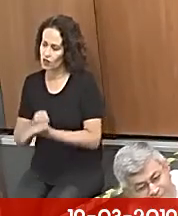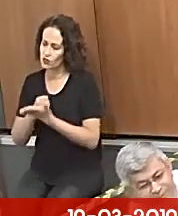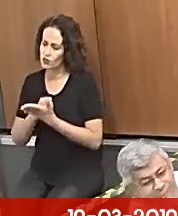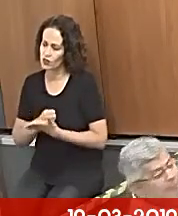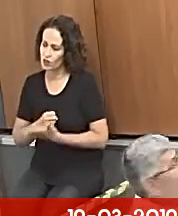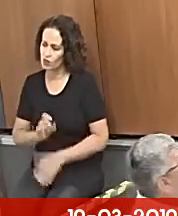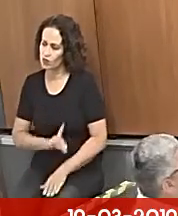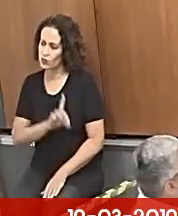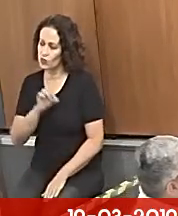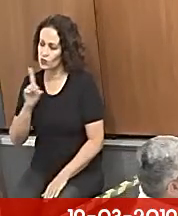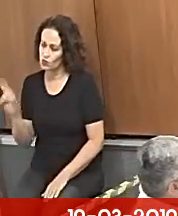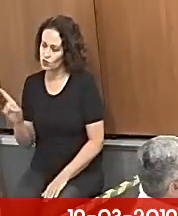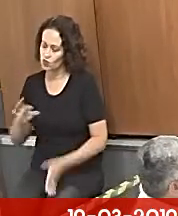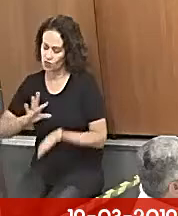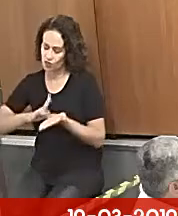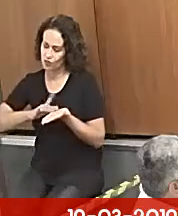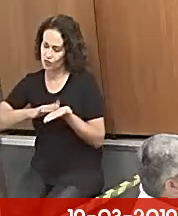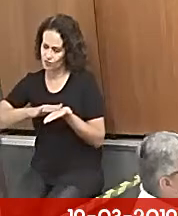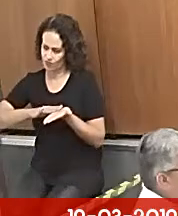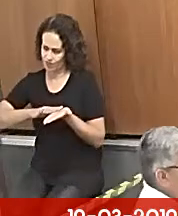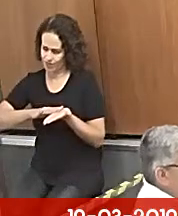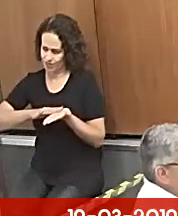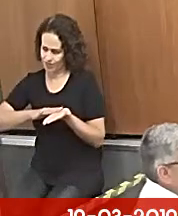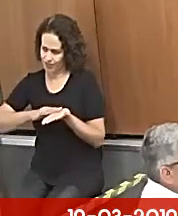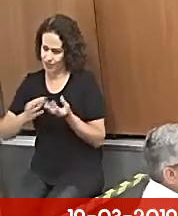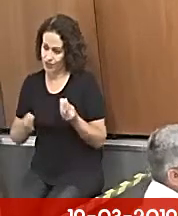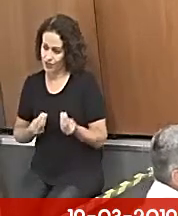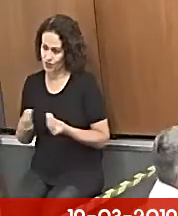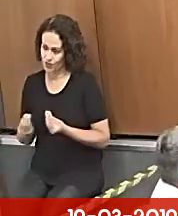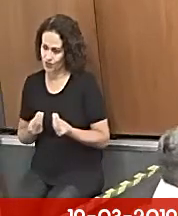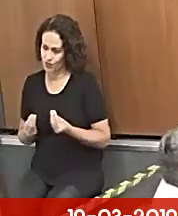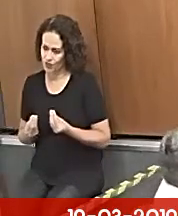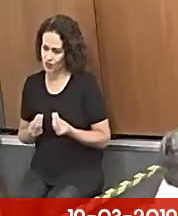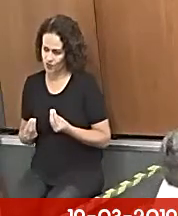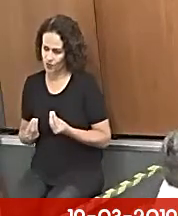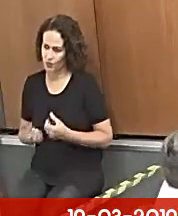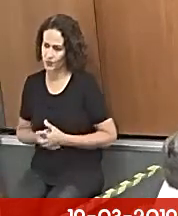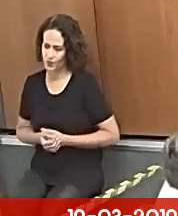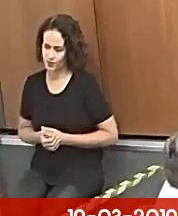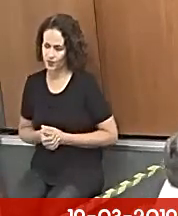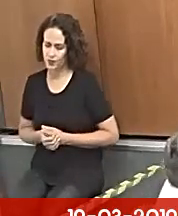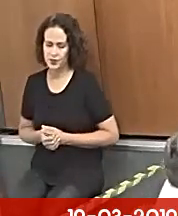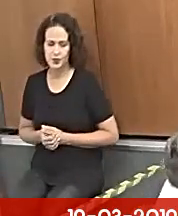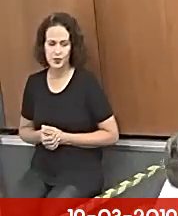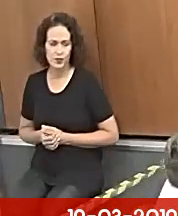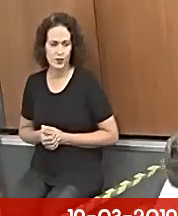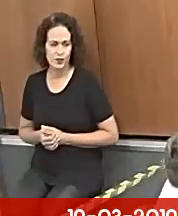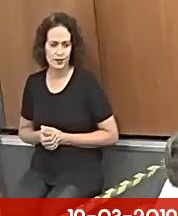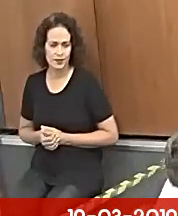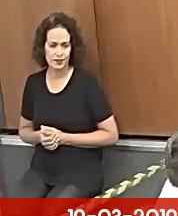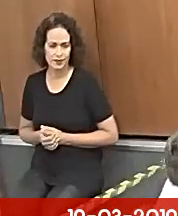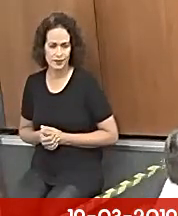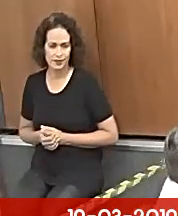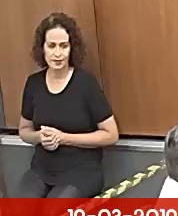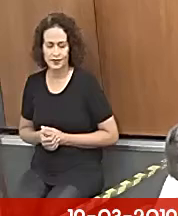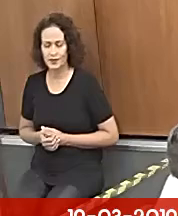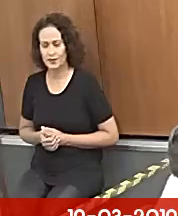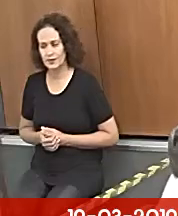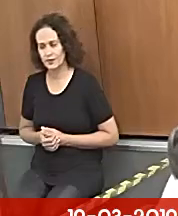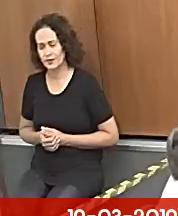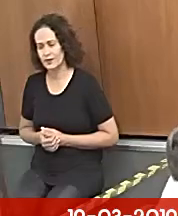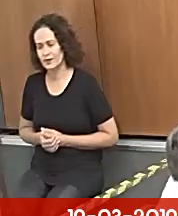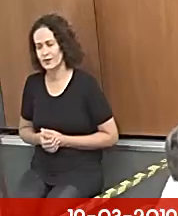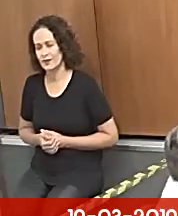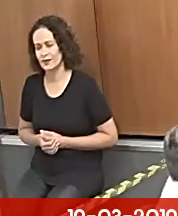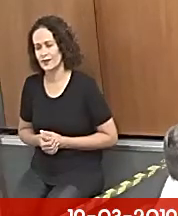dia do braille eu passo a palavra para boston o senhor é eu sou a grade ea eu achei que